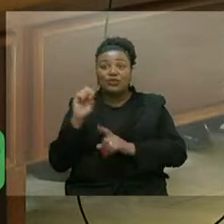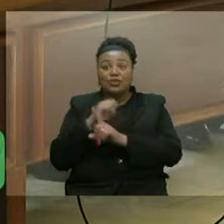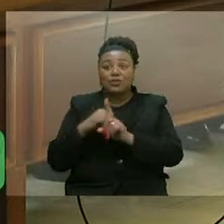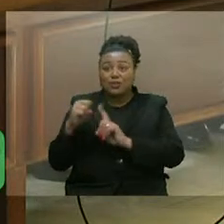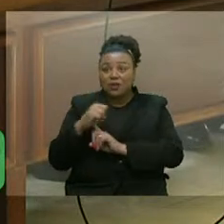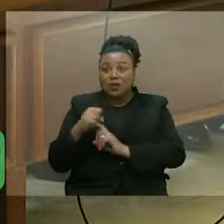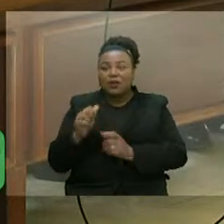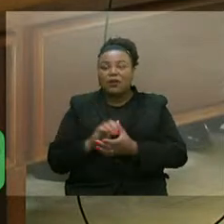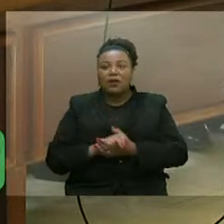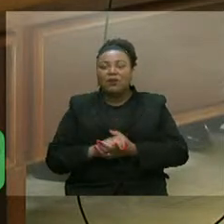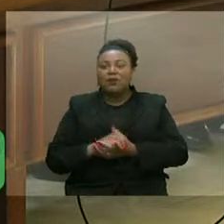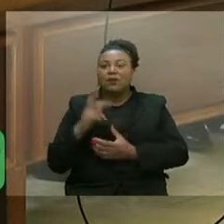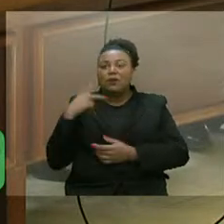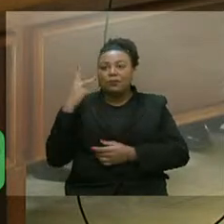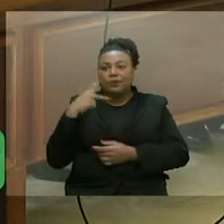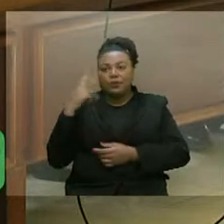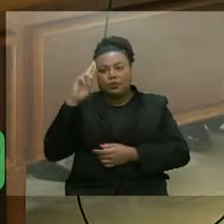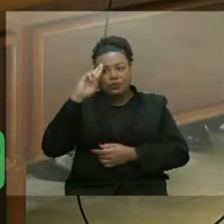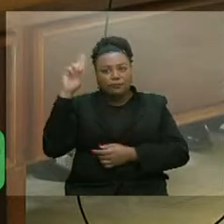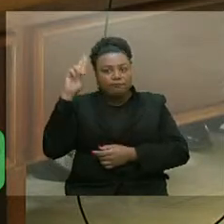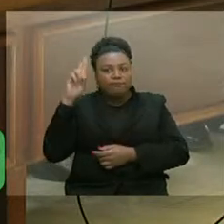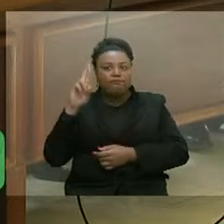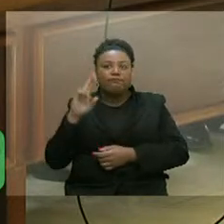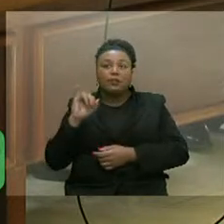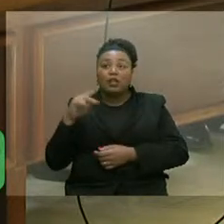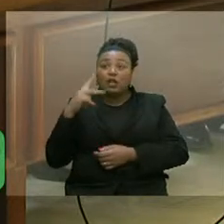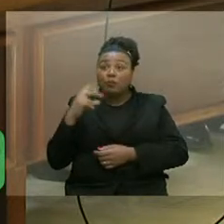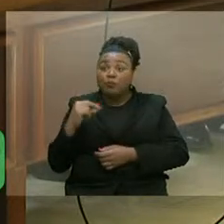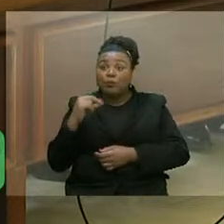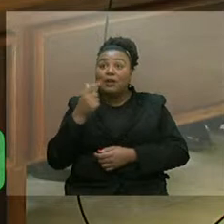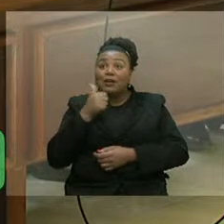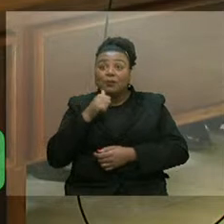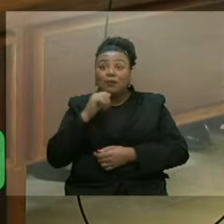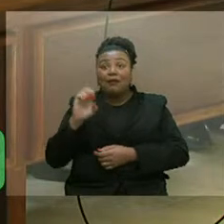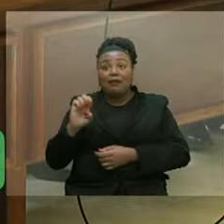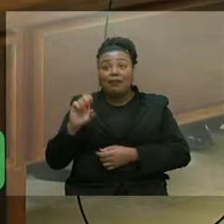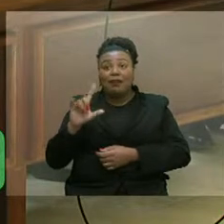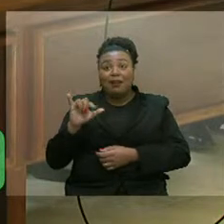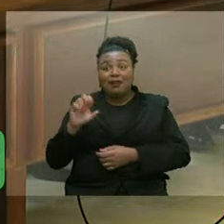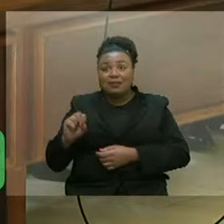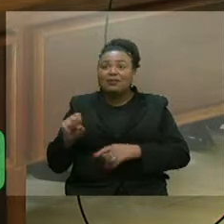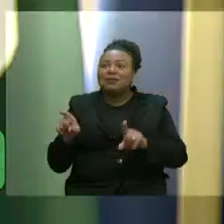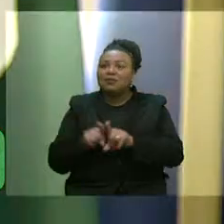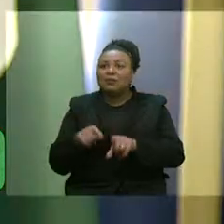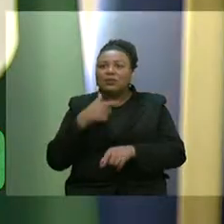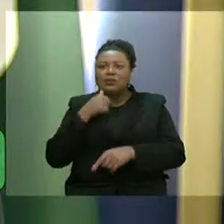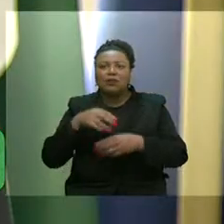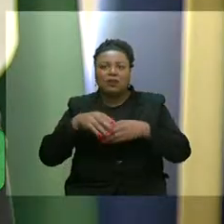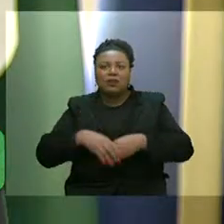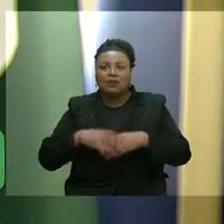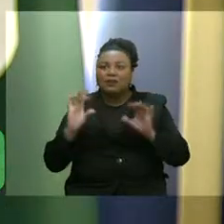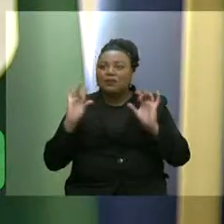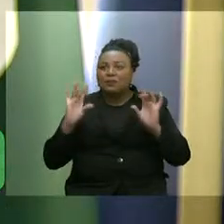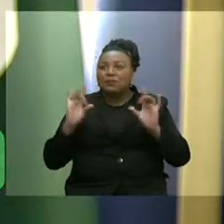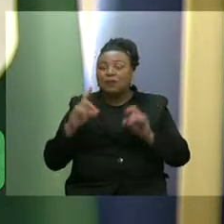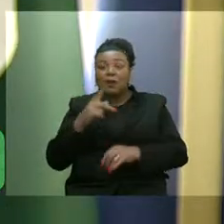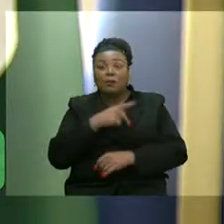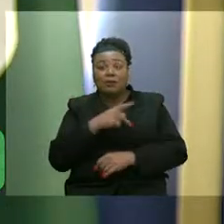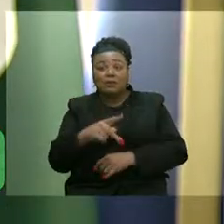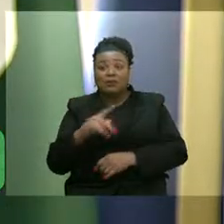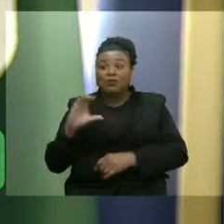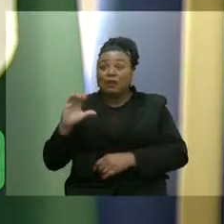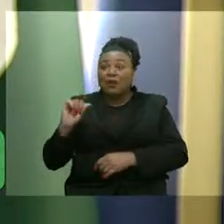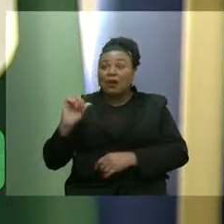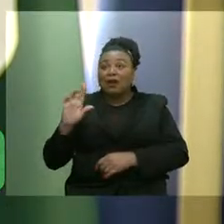social e política e diretora da IPO, Elis Radman. Eu gostaria também de fazer uma saudação especial ao nosso presidente,